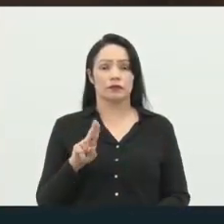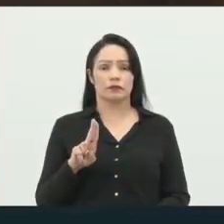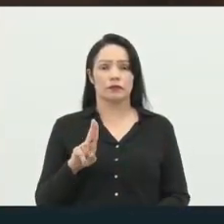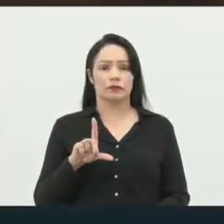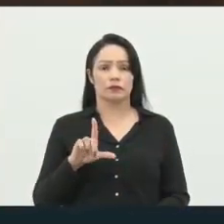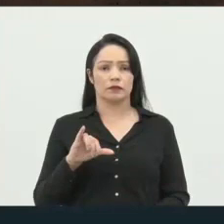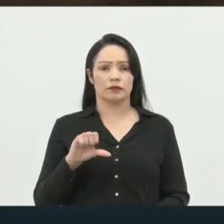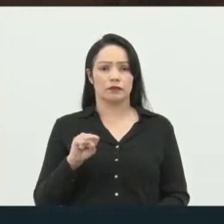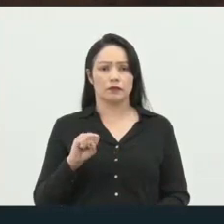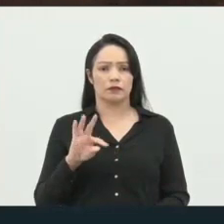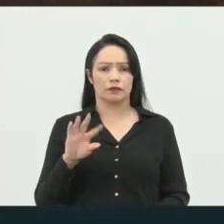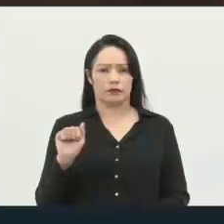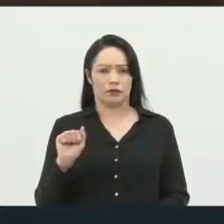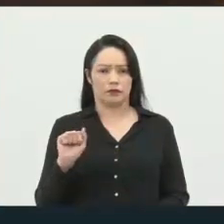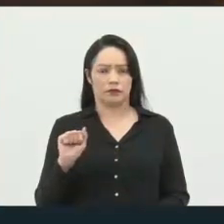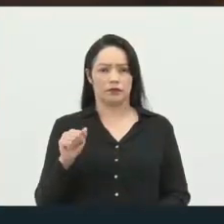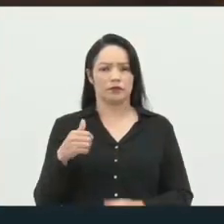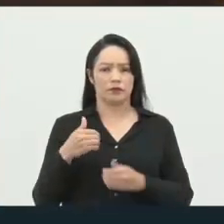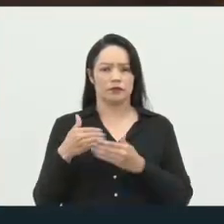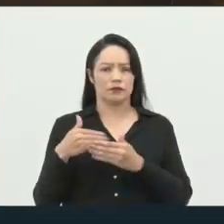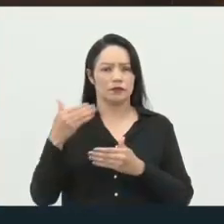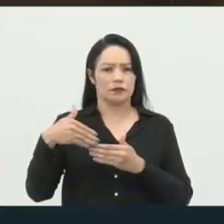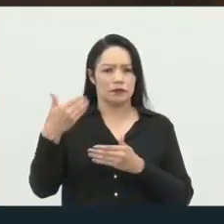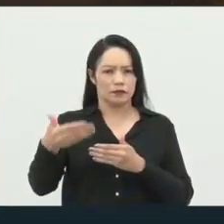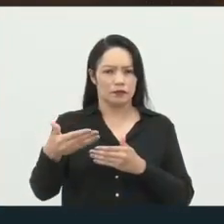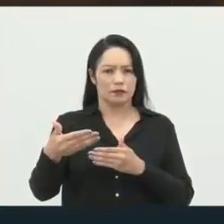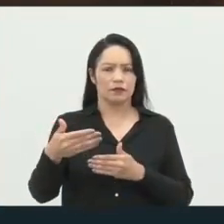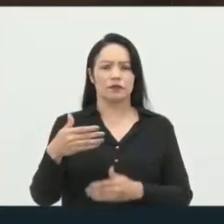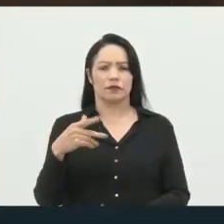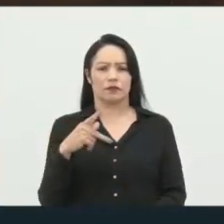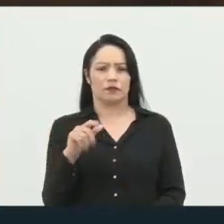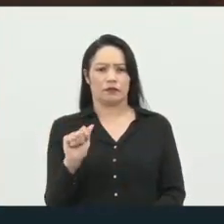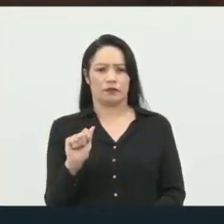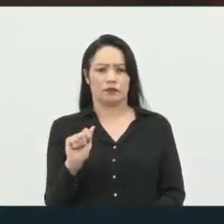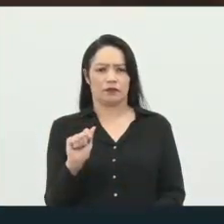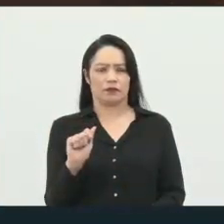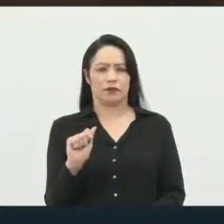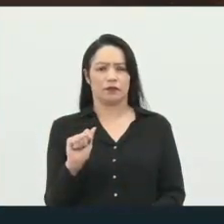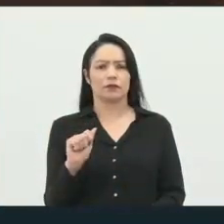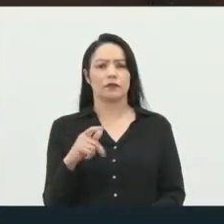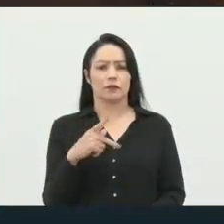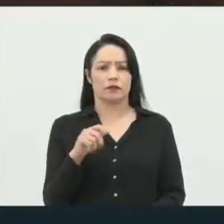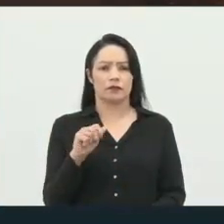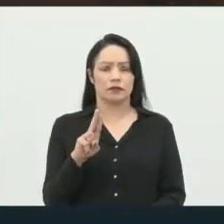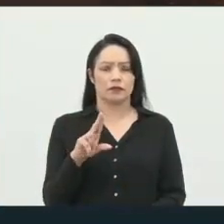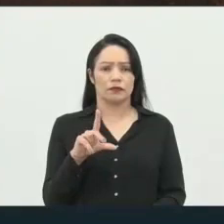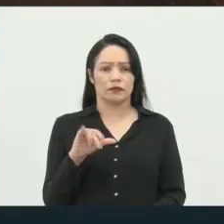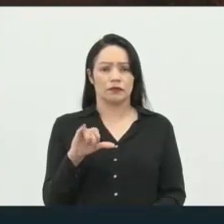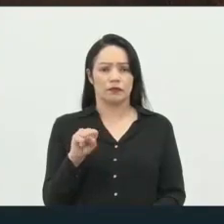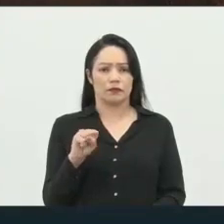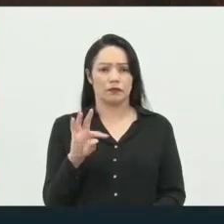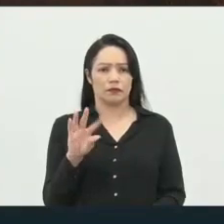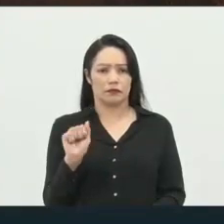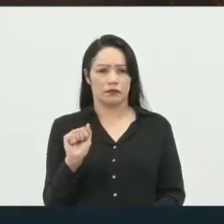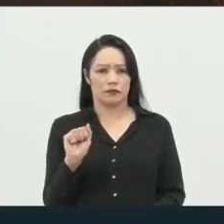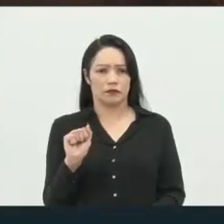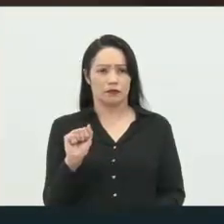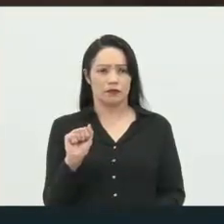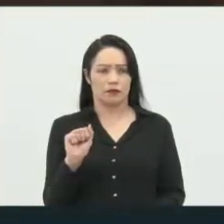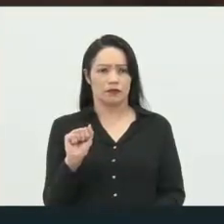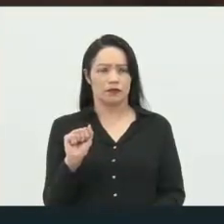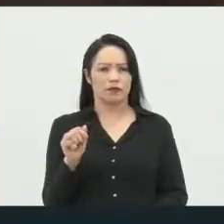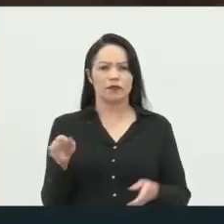em frente ao pa Paraíso Paraíso não Paulista fechou Desde